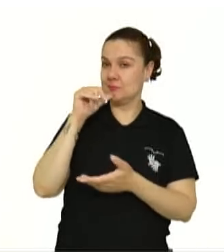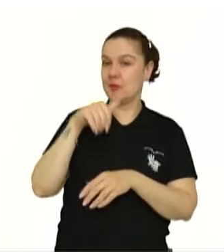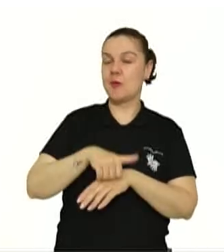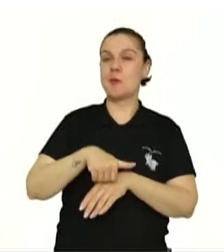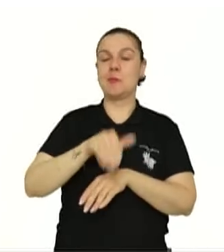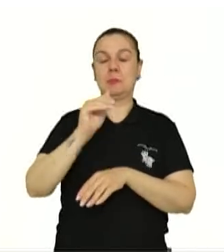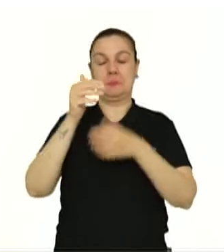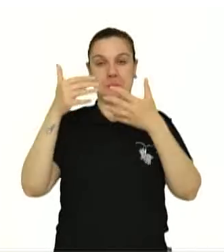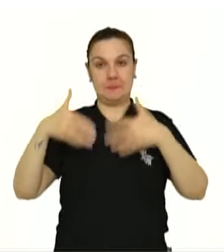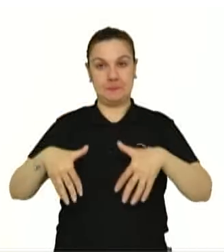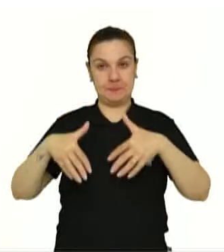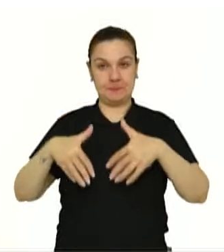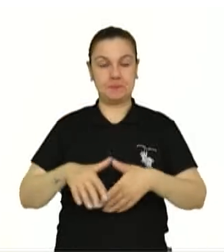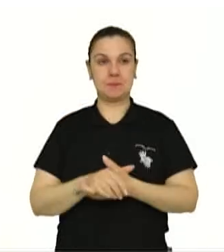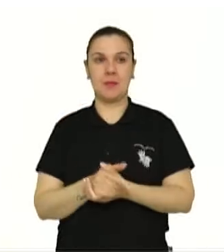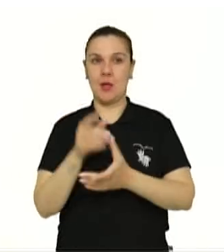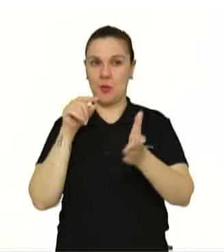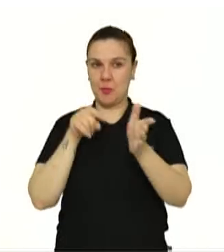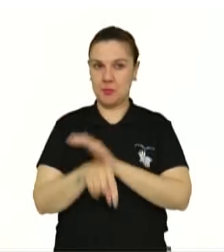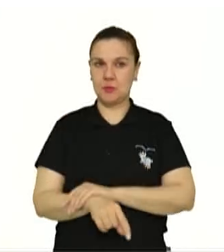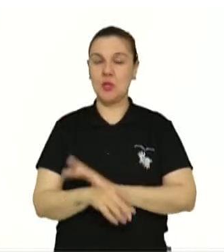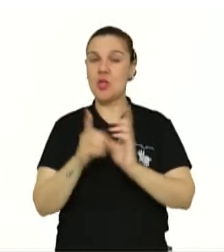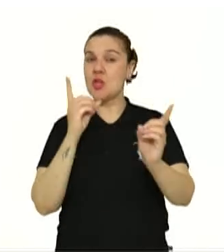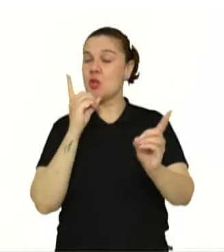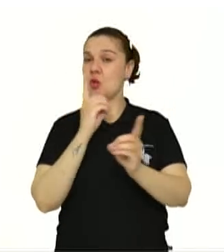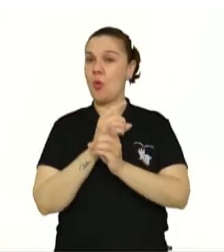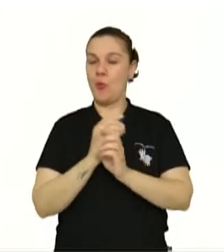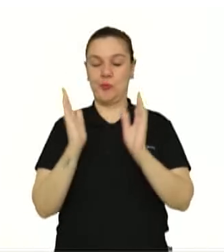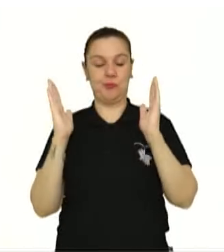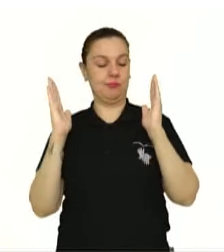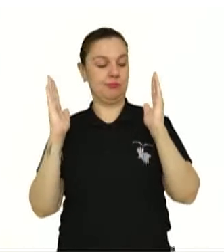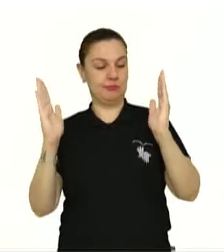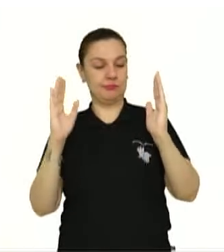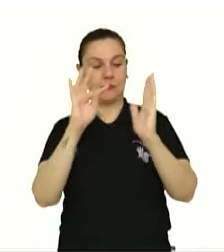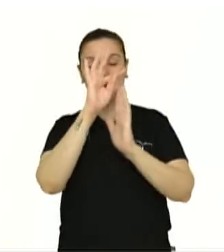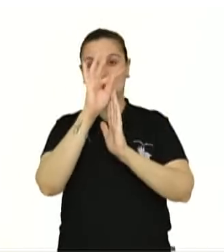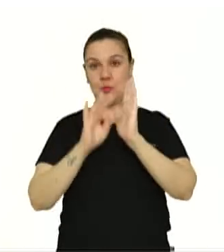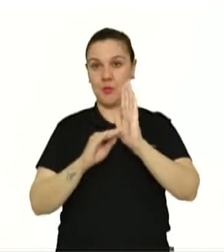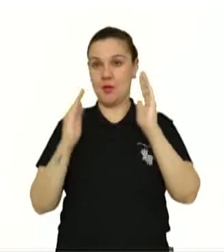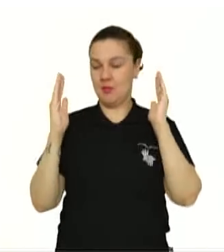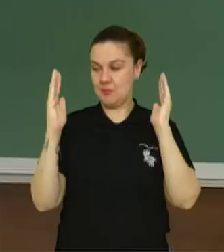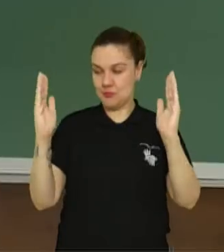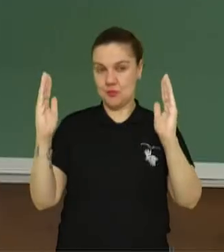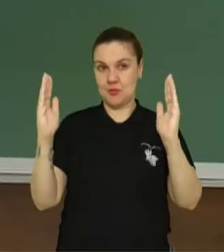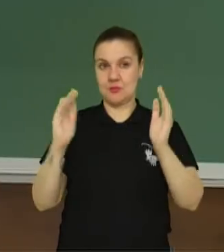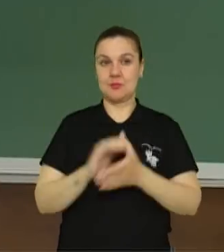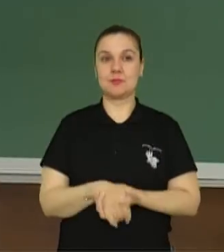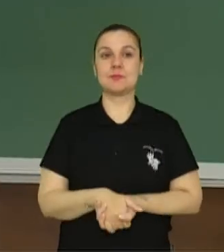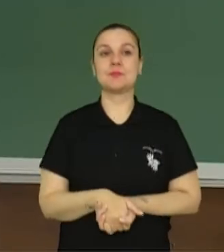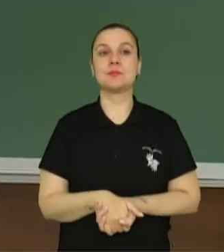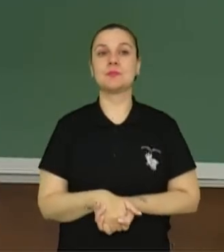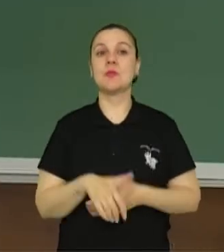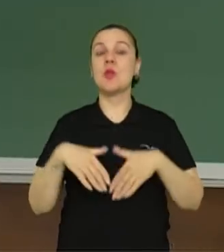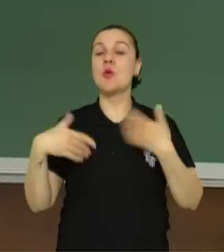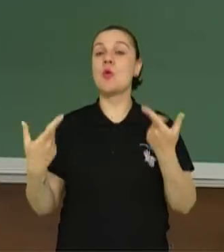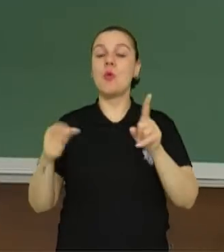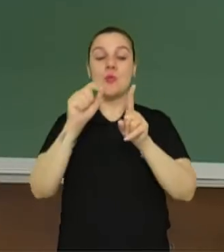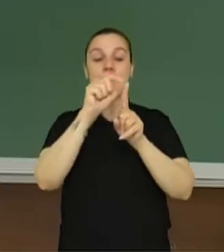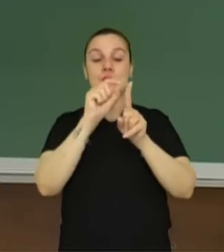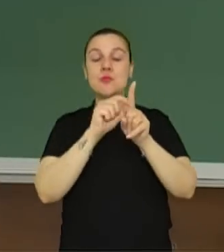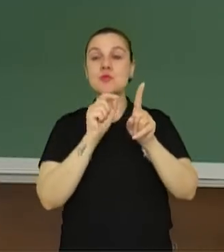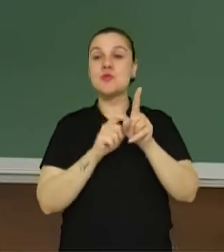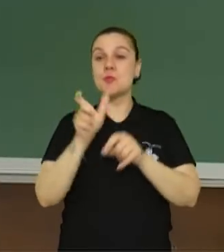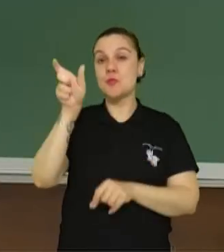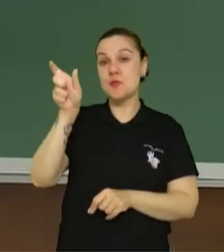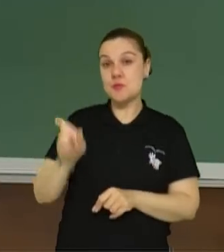mais intensa. Perguntinha: identifique no trecho destacado, então nesse trecho inicial, qual é o tipo